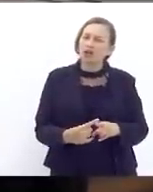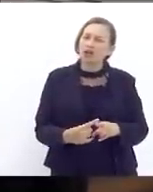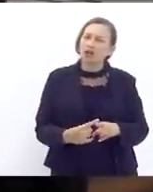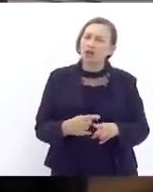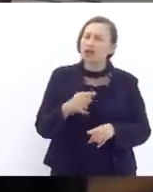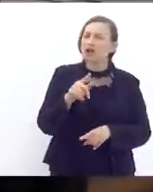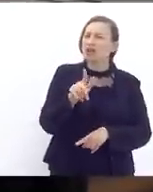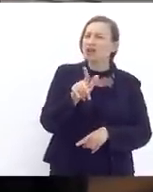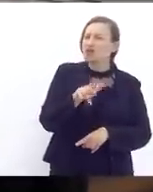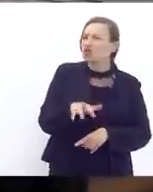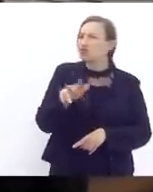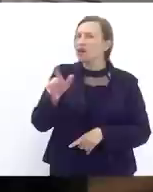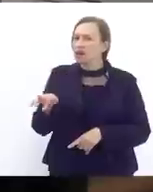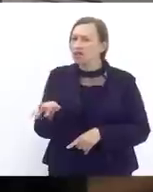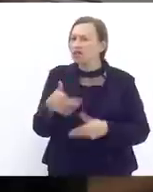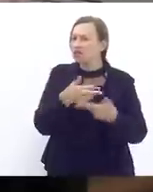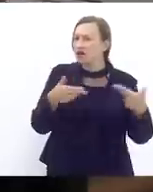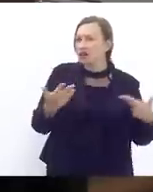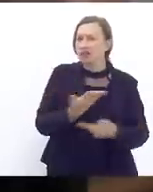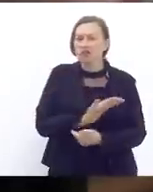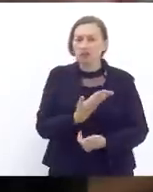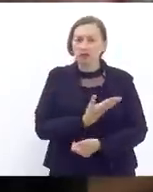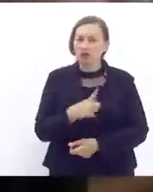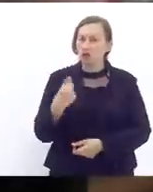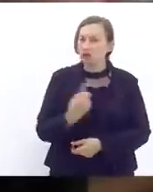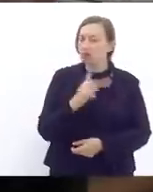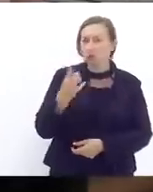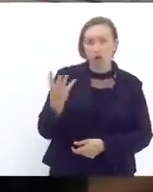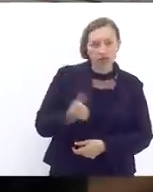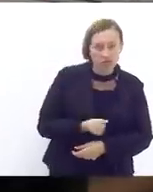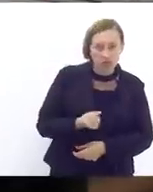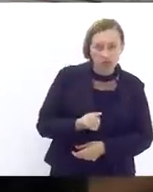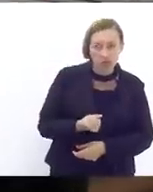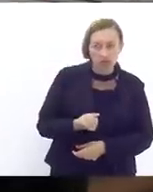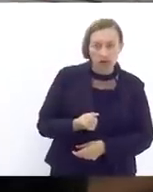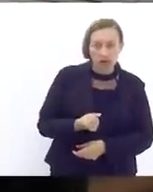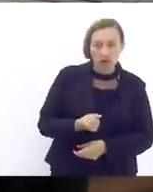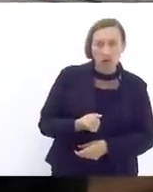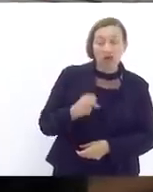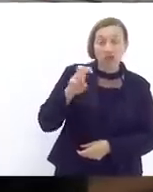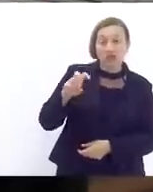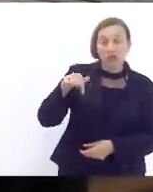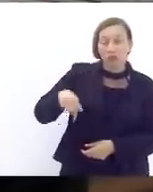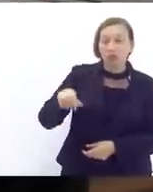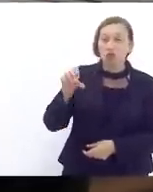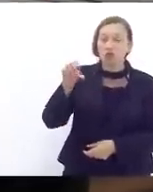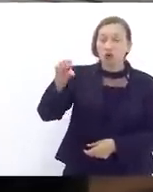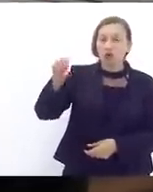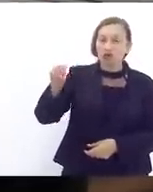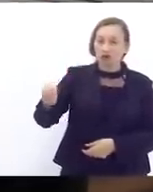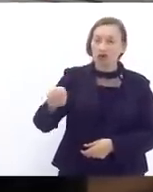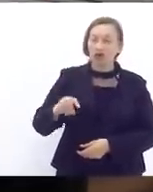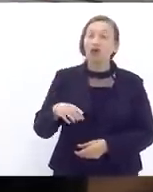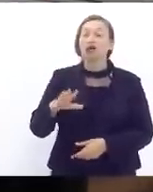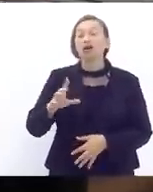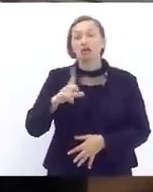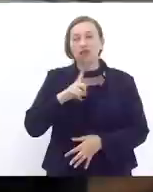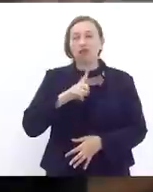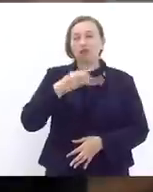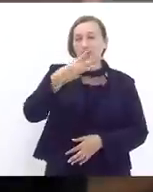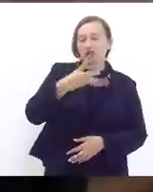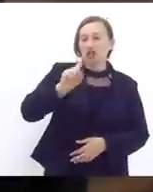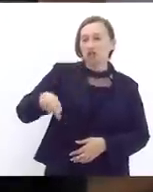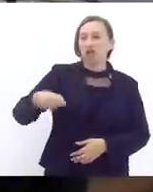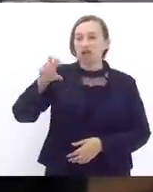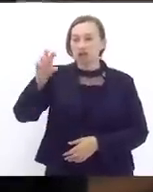muitas muitas companheiras nossas não receberam quem tá discutindo 5.90 quando temos o 3,05